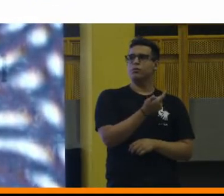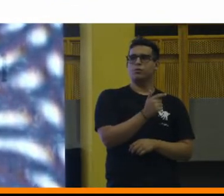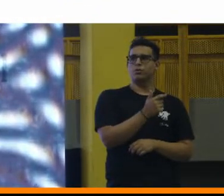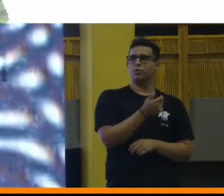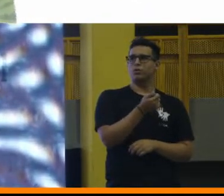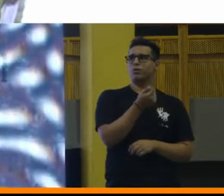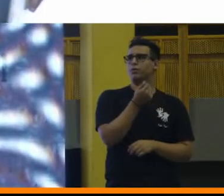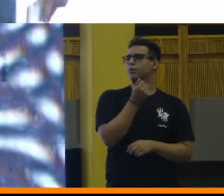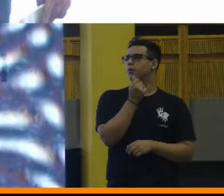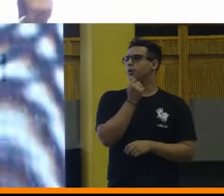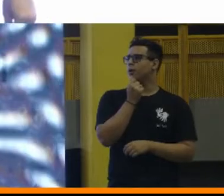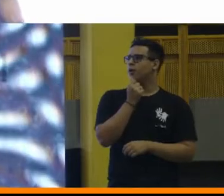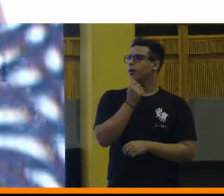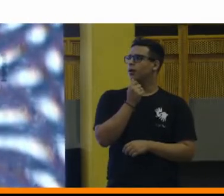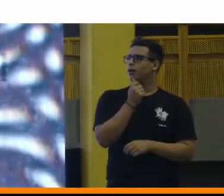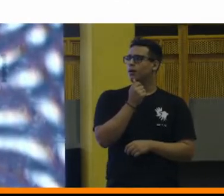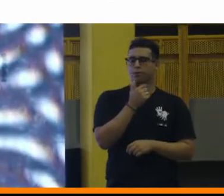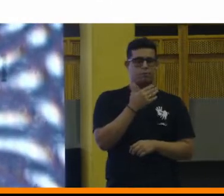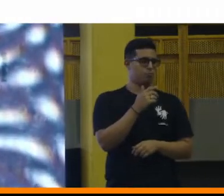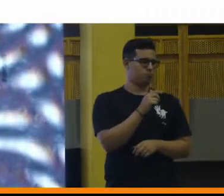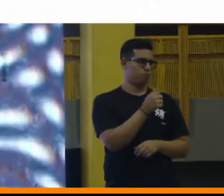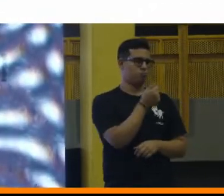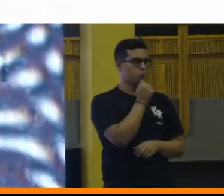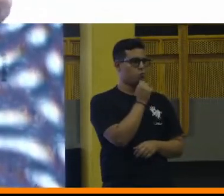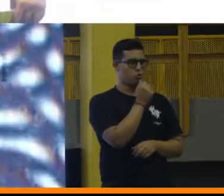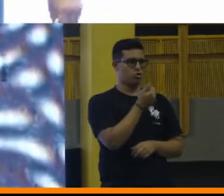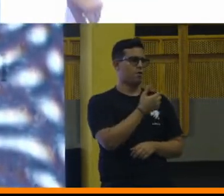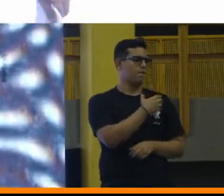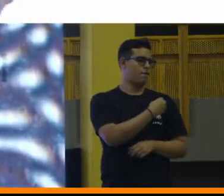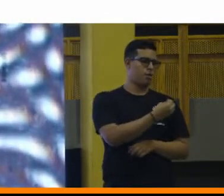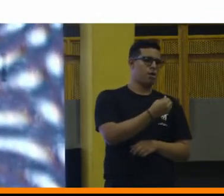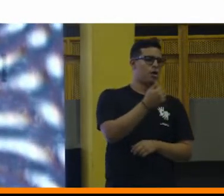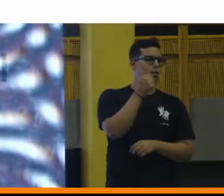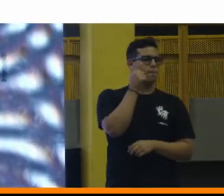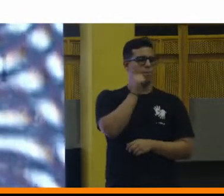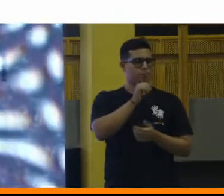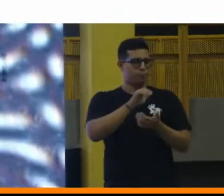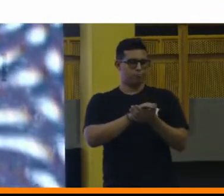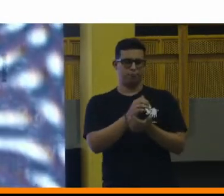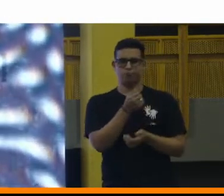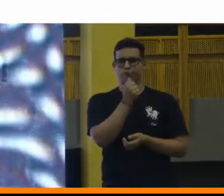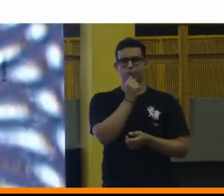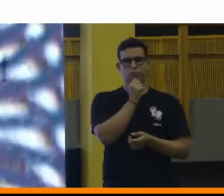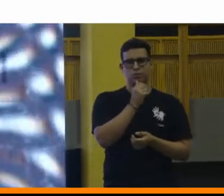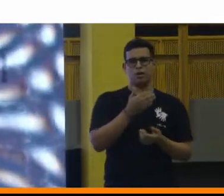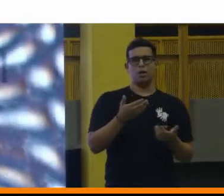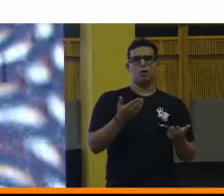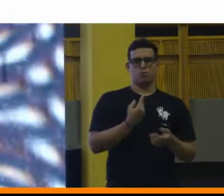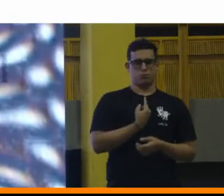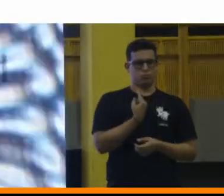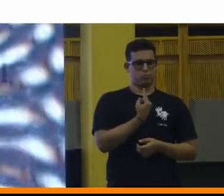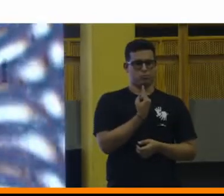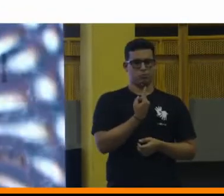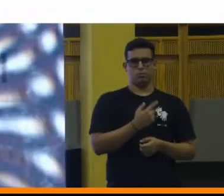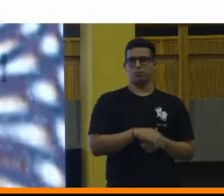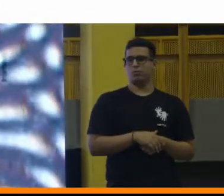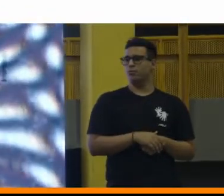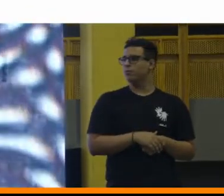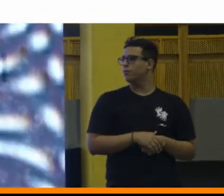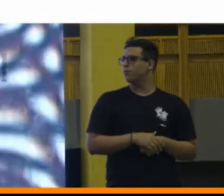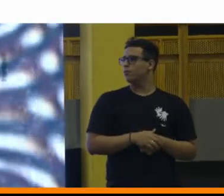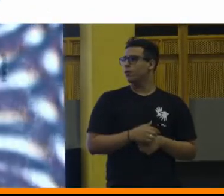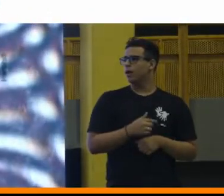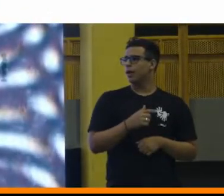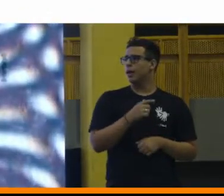eu. Estava eu indo ao trabalho, quando de repente eu estava aqui de boa, uma